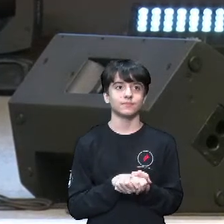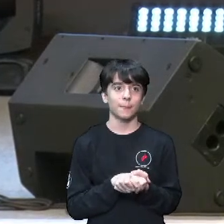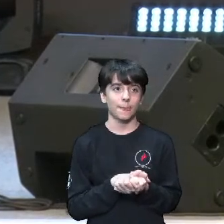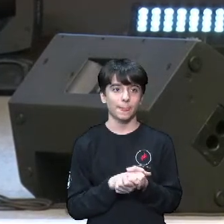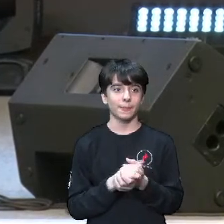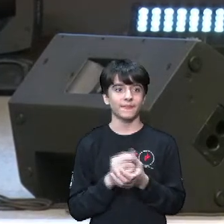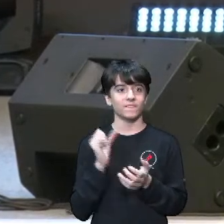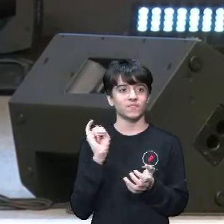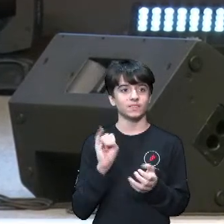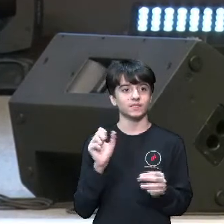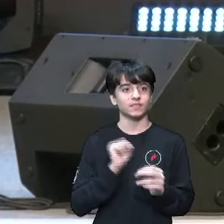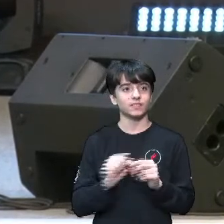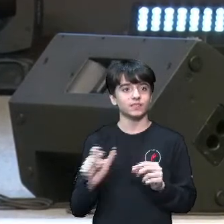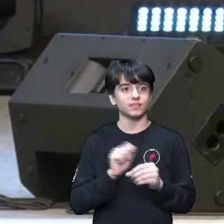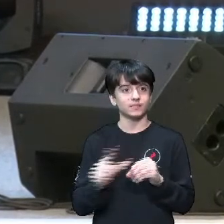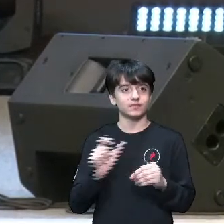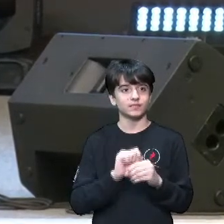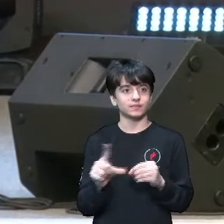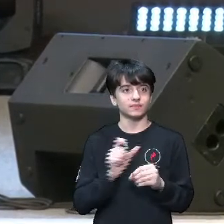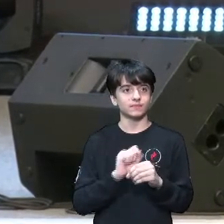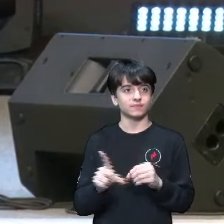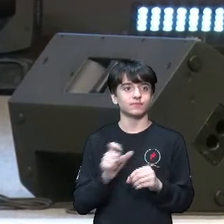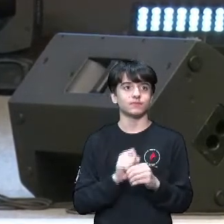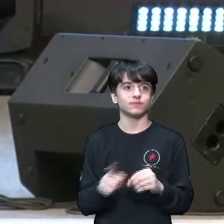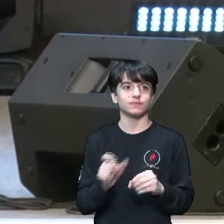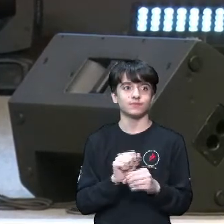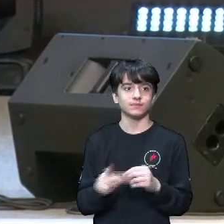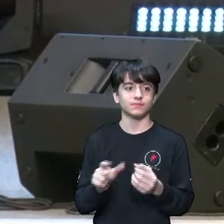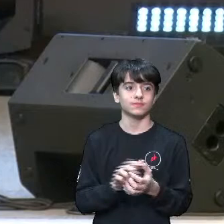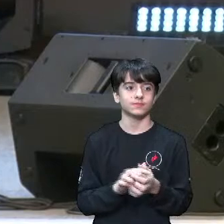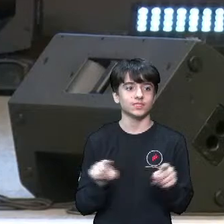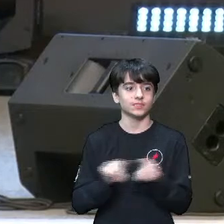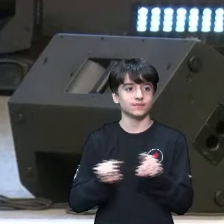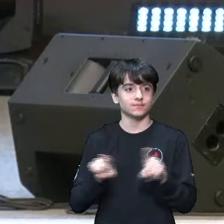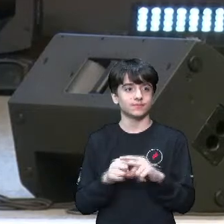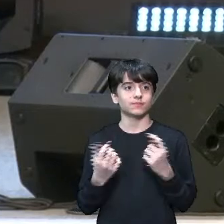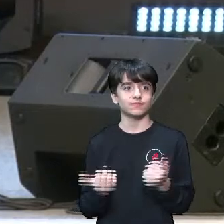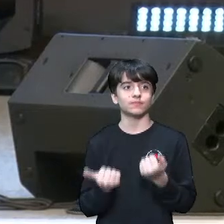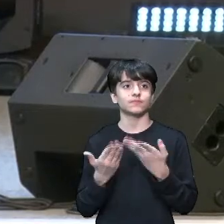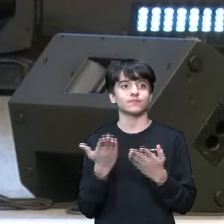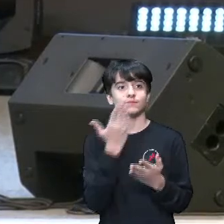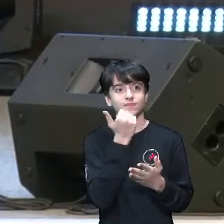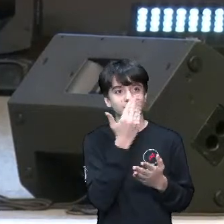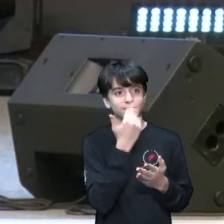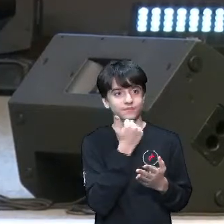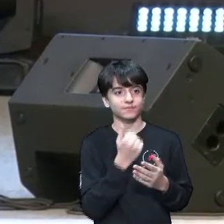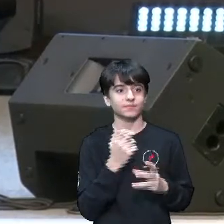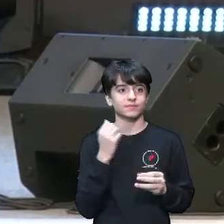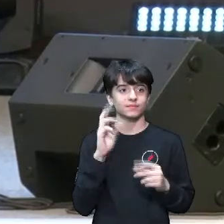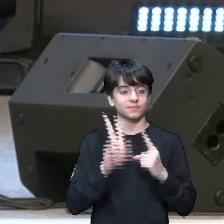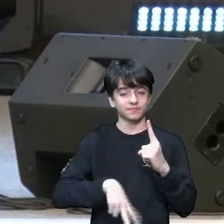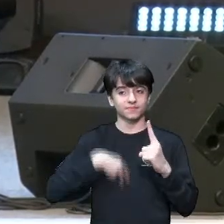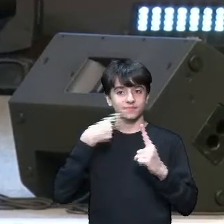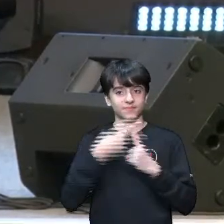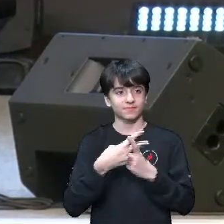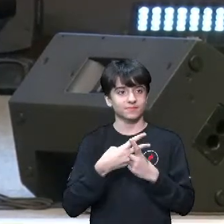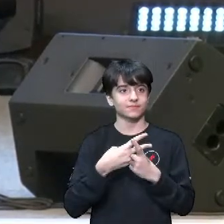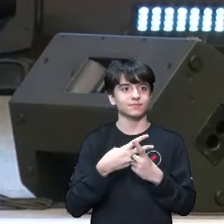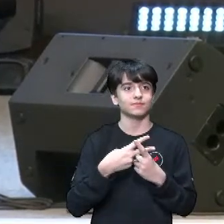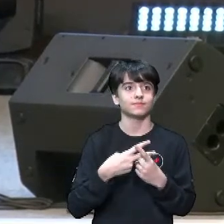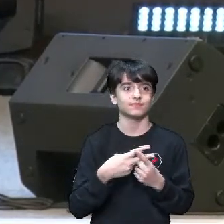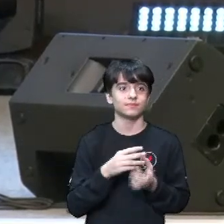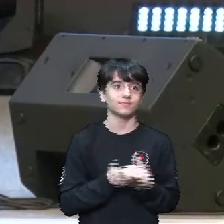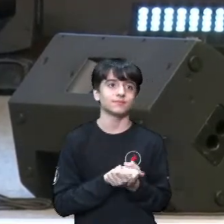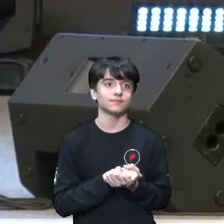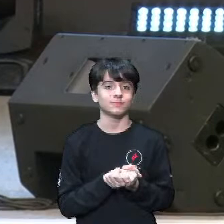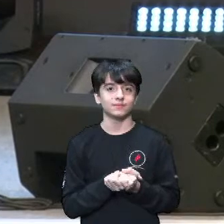semeia, também ministre o pão para o alimento e multiplique a vossa sementeira e aumente os frutos